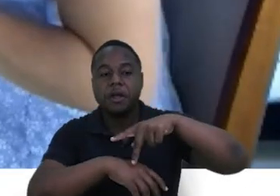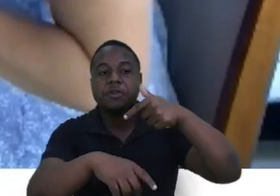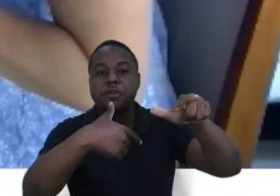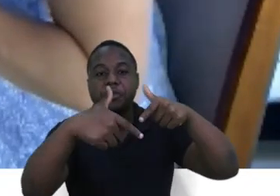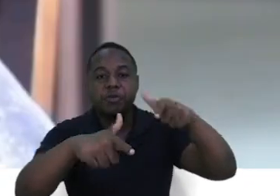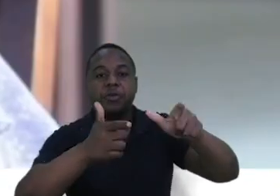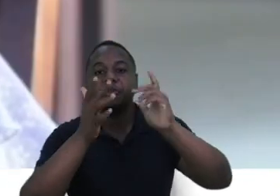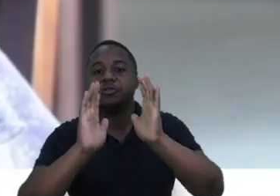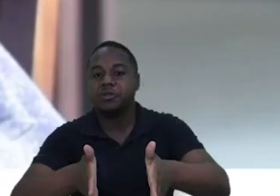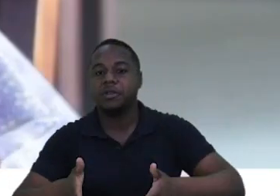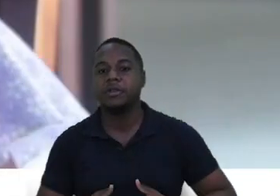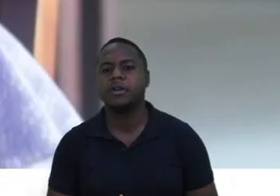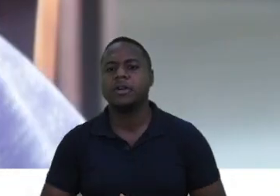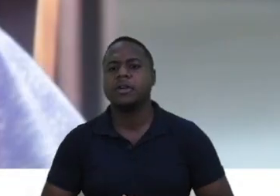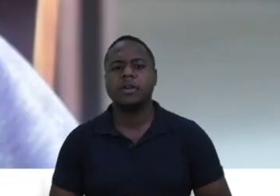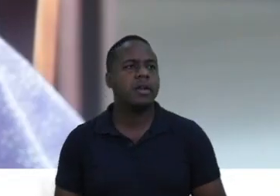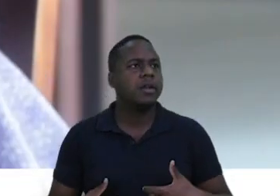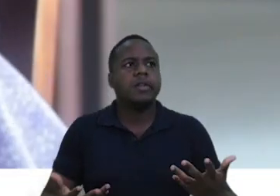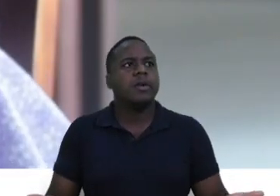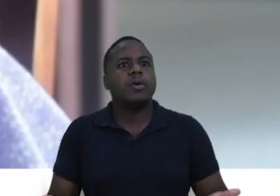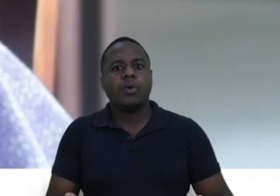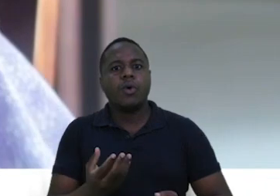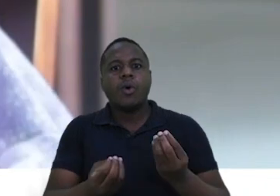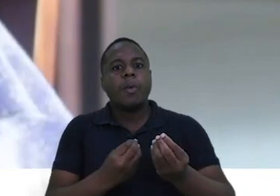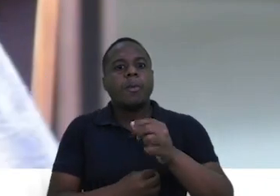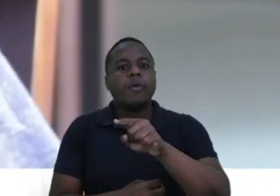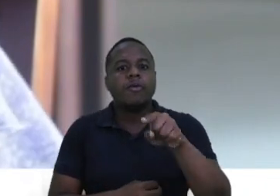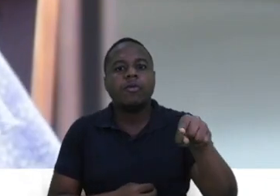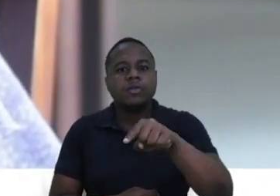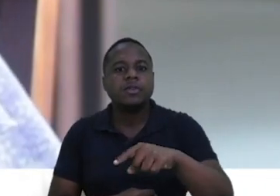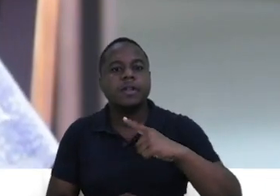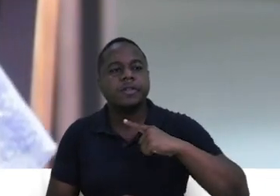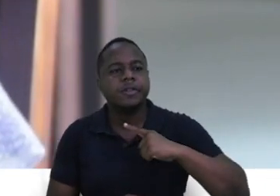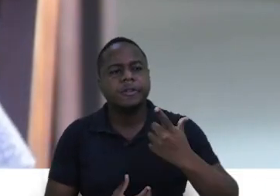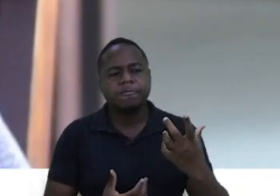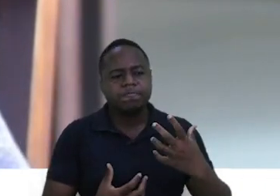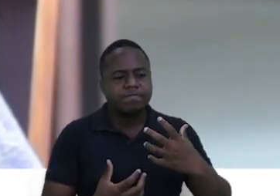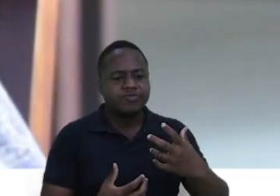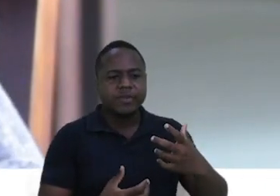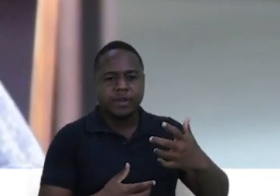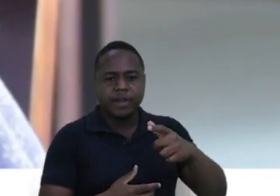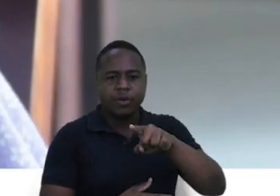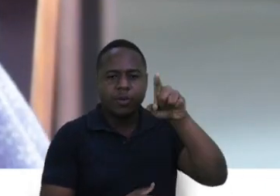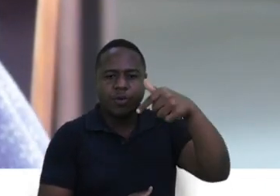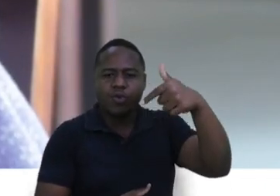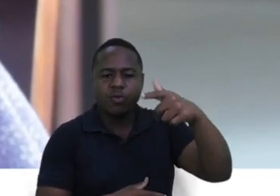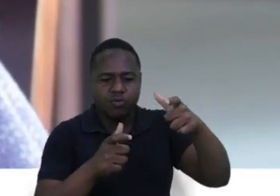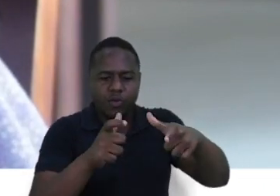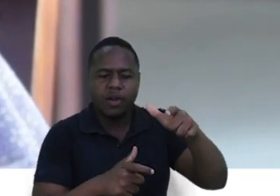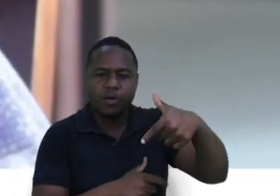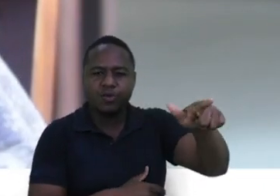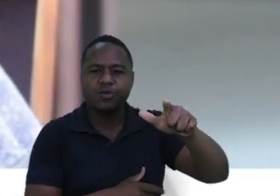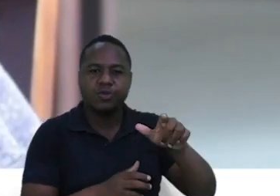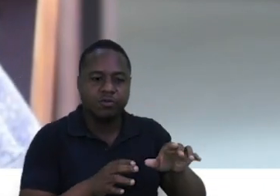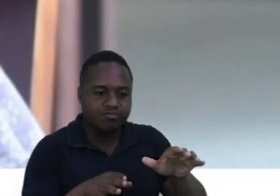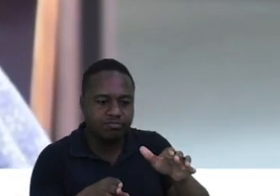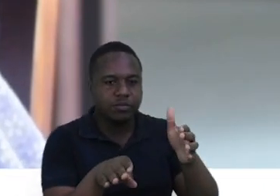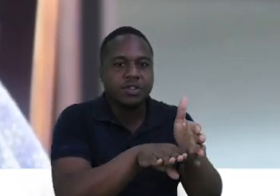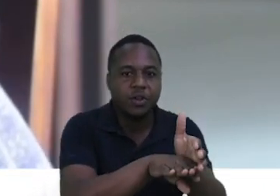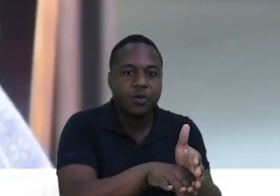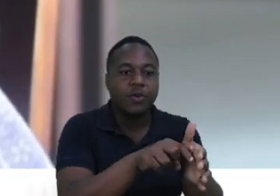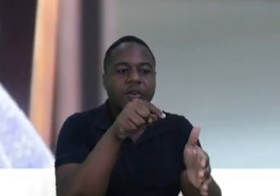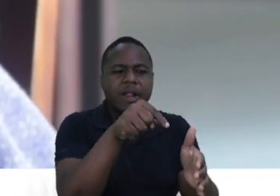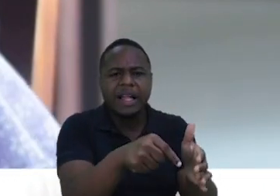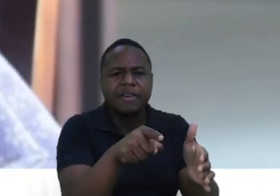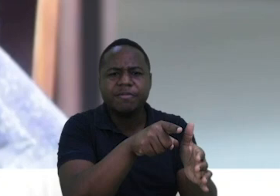países. Então, como é que vocês enxergam, como é que vocês sentiram também essa recepção do forró pelas pessoas